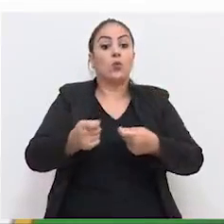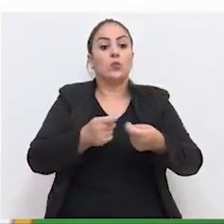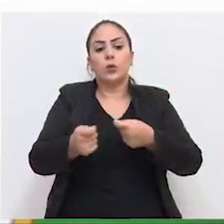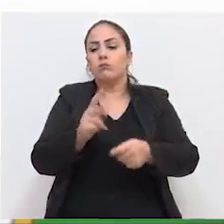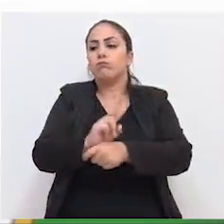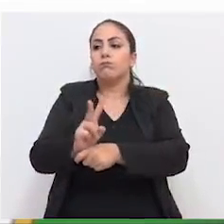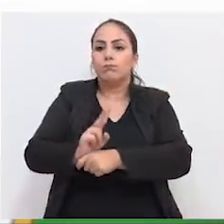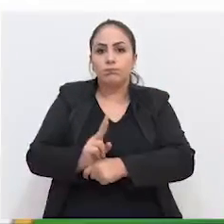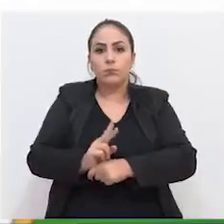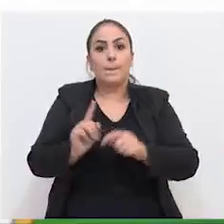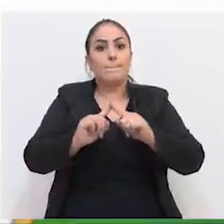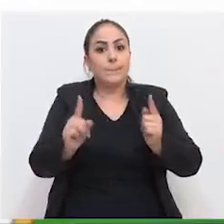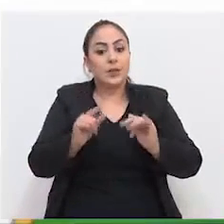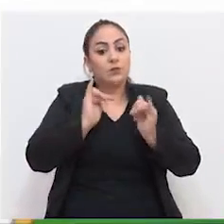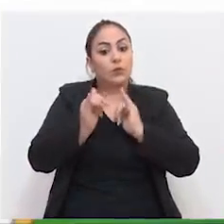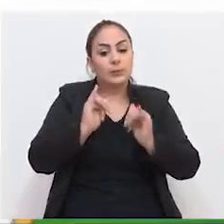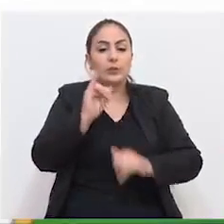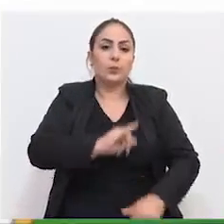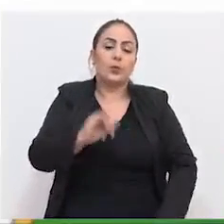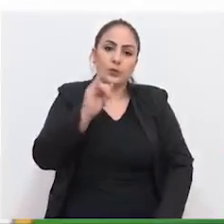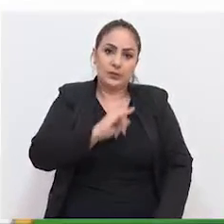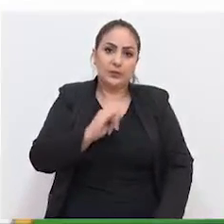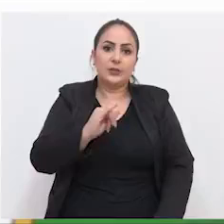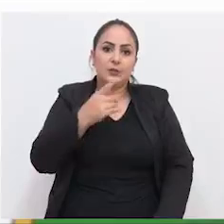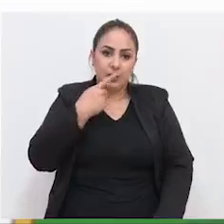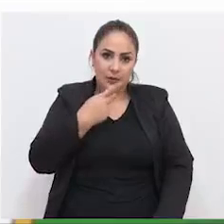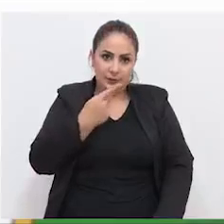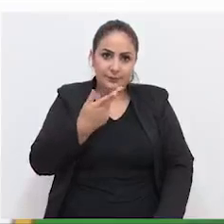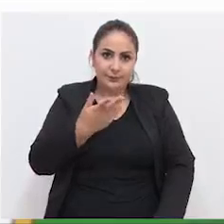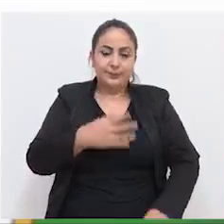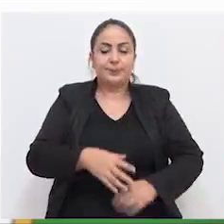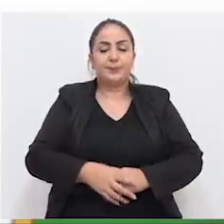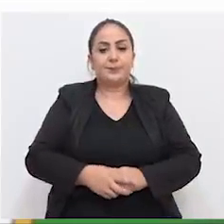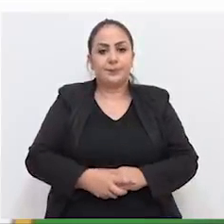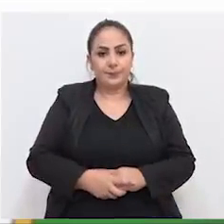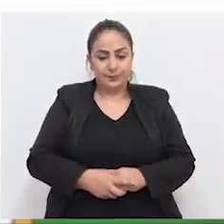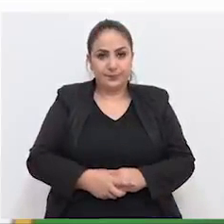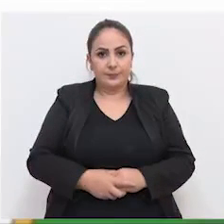controle, vigilância, mas é uma informação importante a ser salientada aqui.